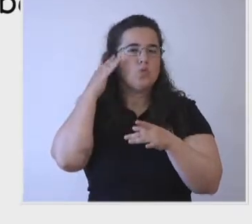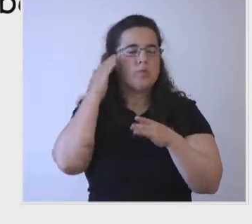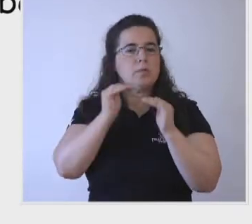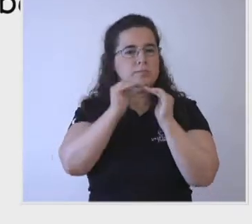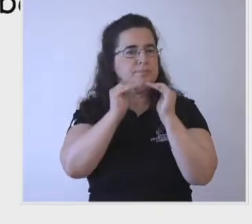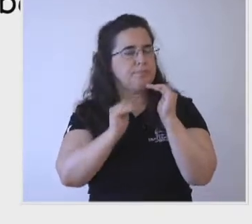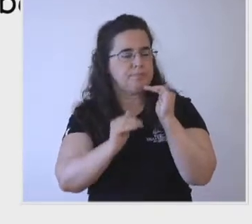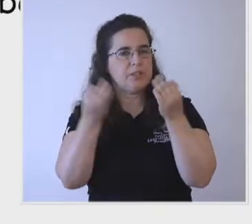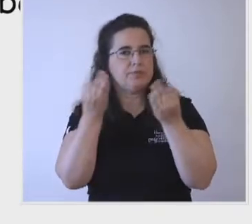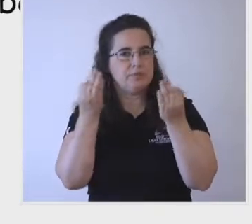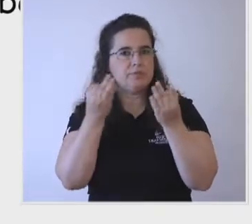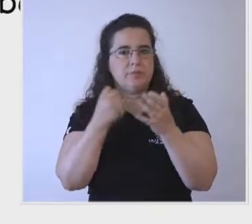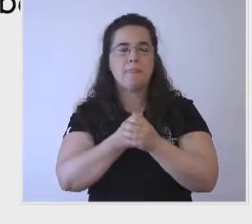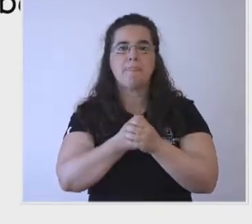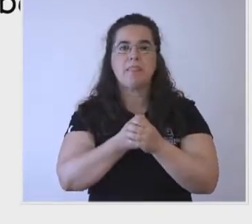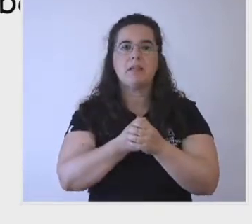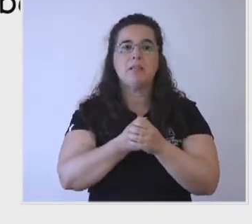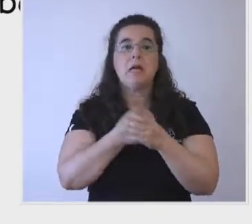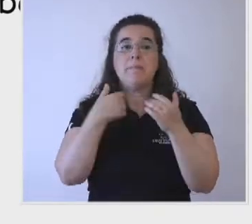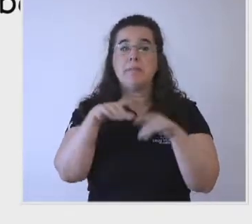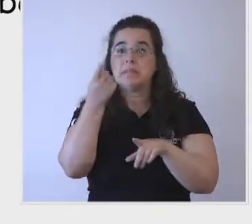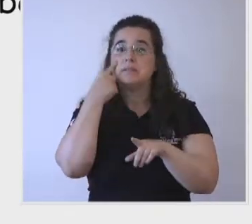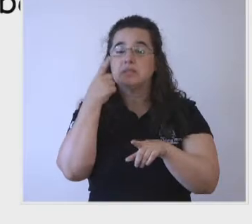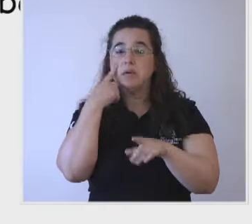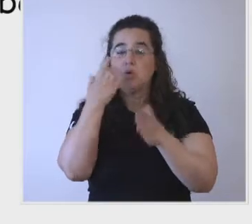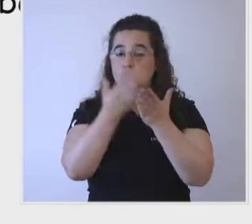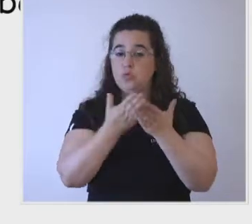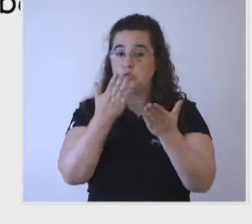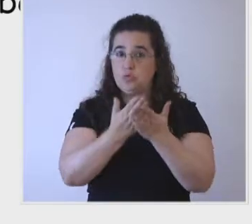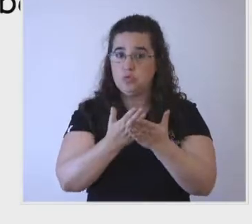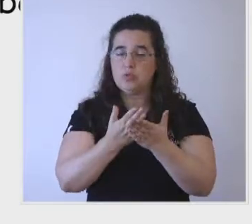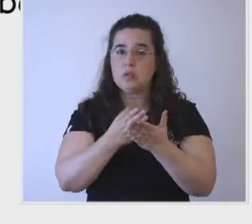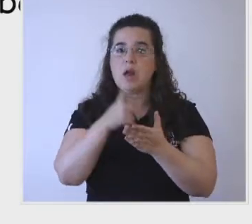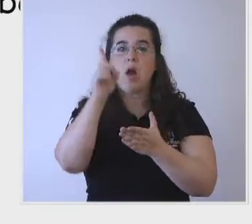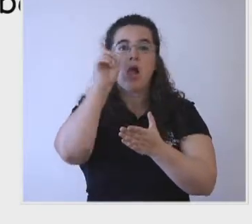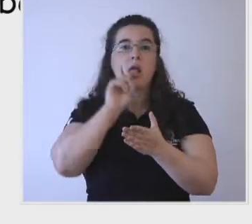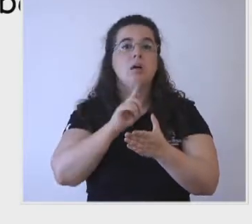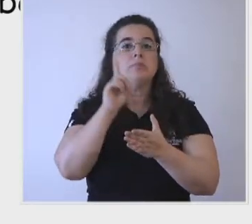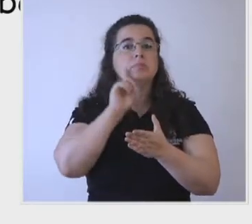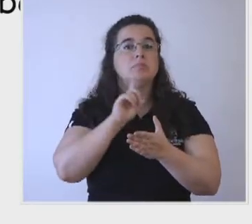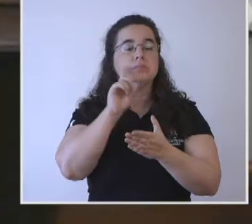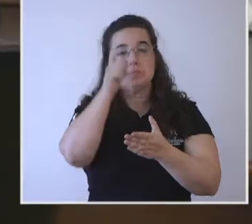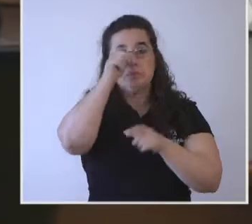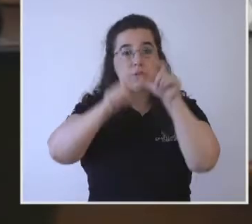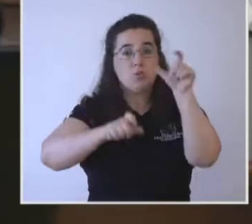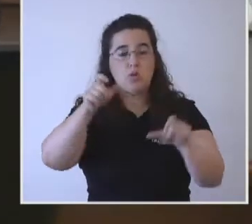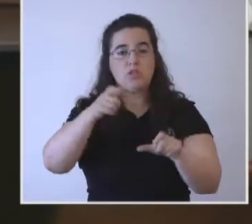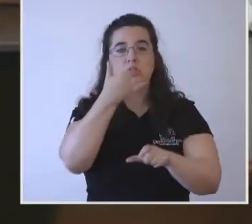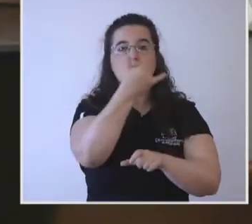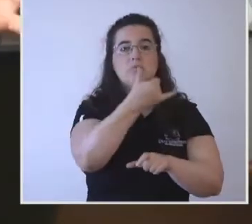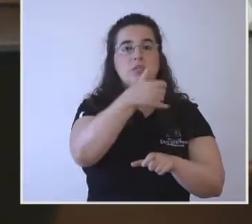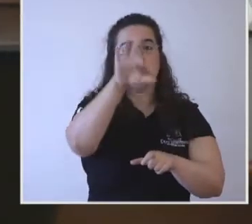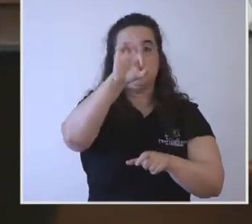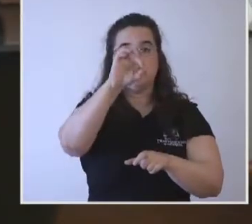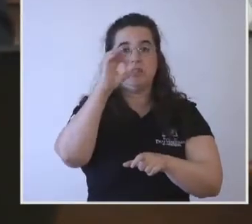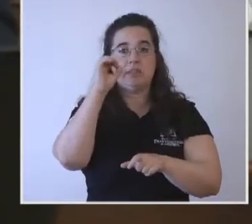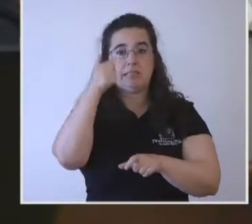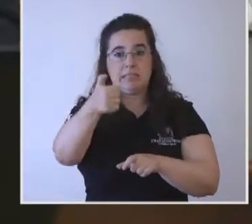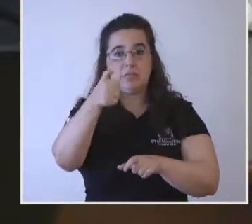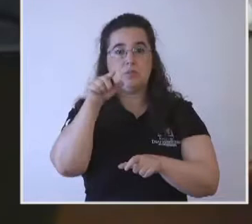e a incidência de todos os cancros numa população de risco. Um estudo que envolveu 285.000 pessoas num ano. Quando se comparou